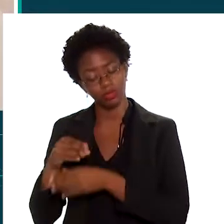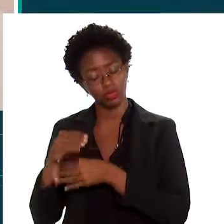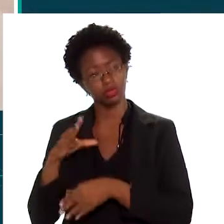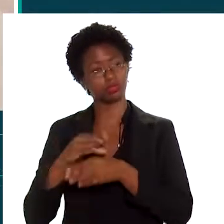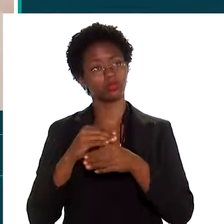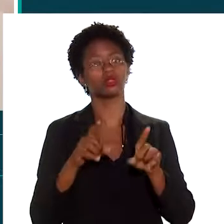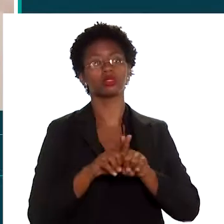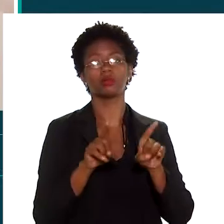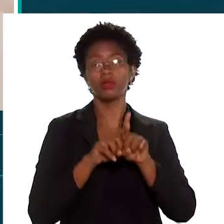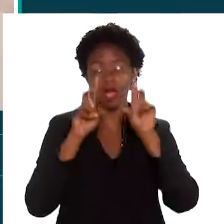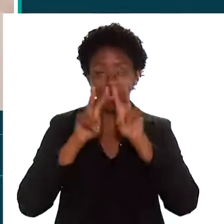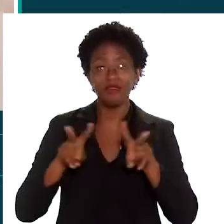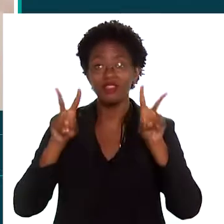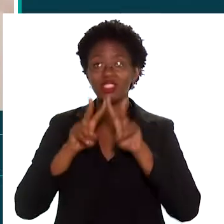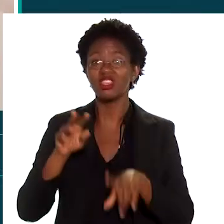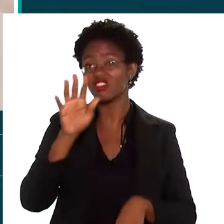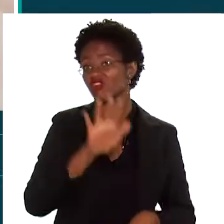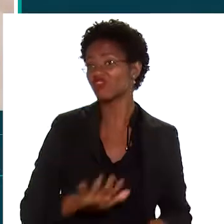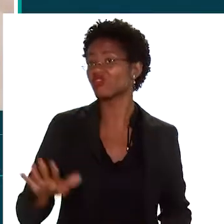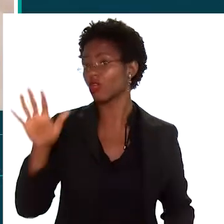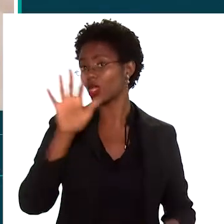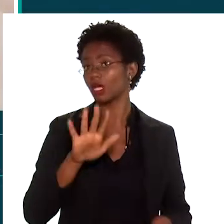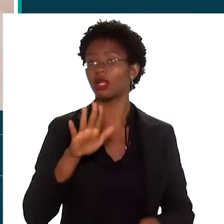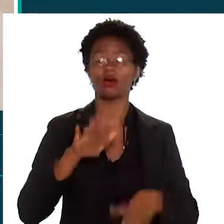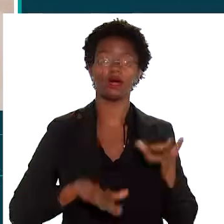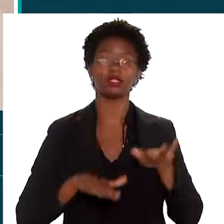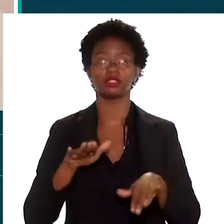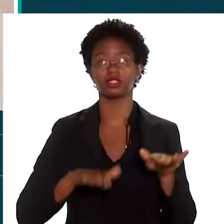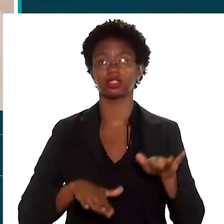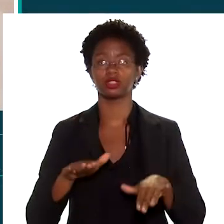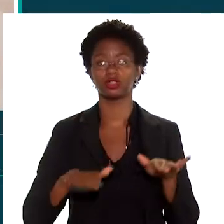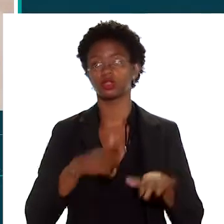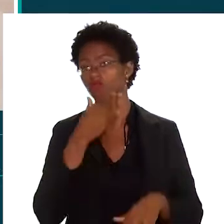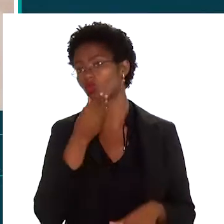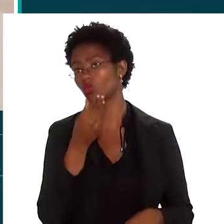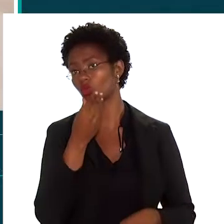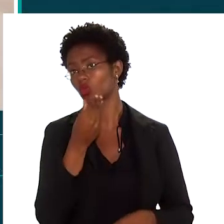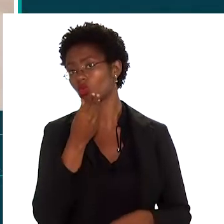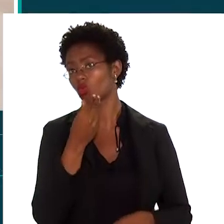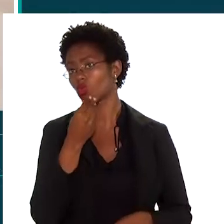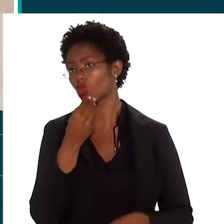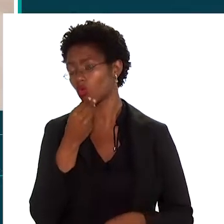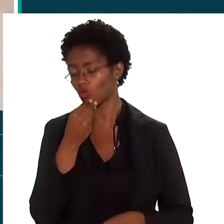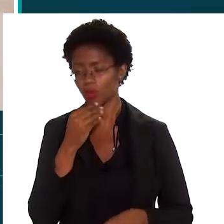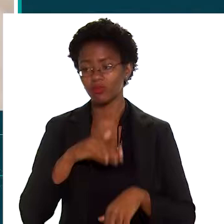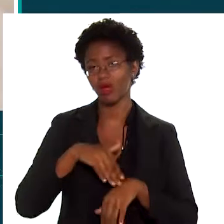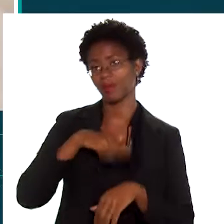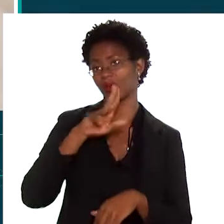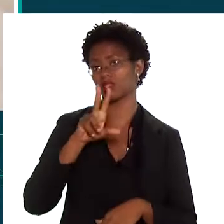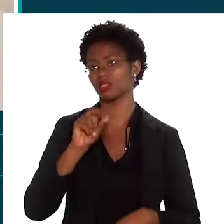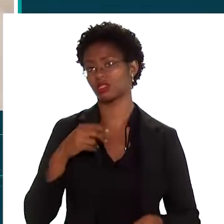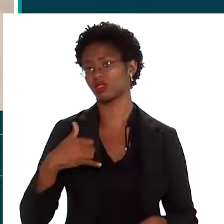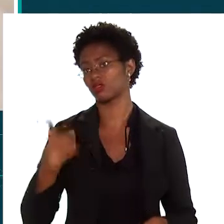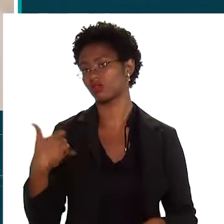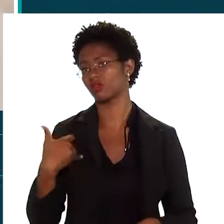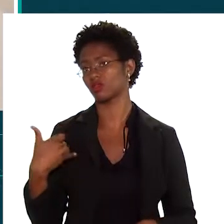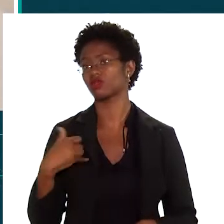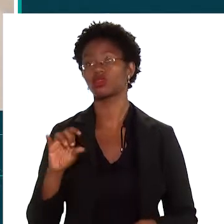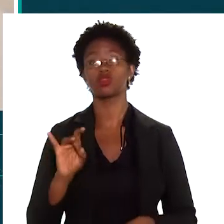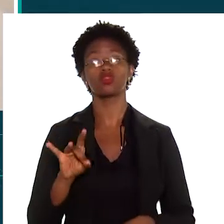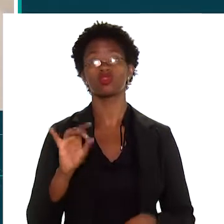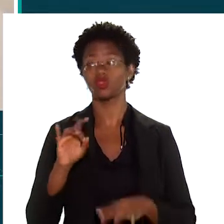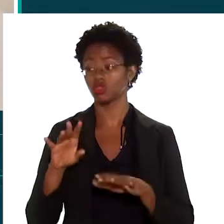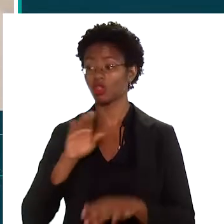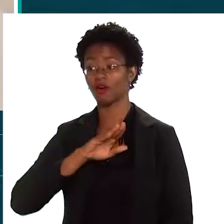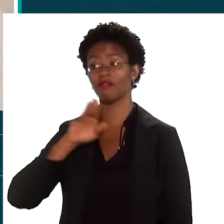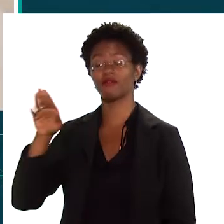uma abordagem clínica global para esse paciente. Muitas das vezes, o homem acima de 50 anos tem